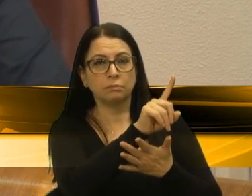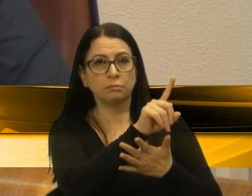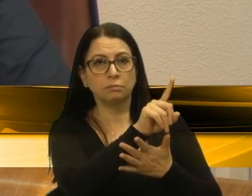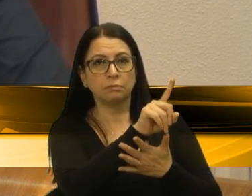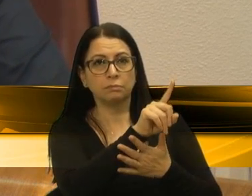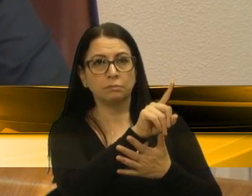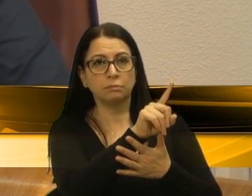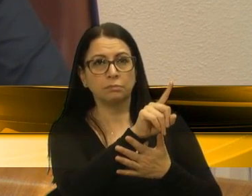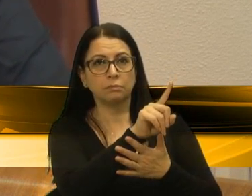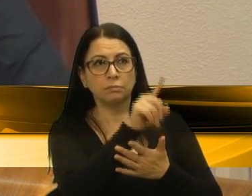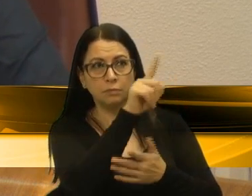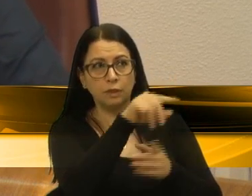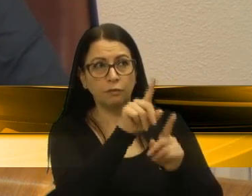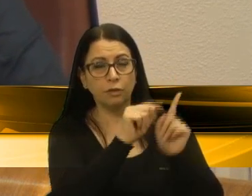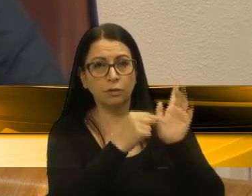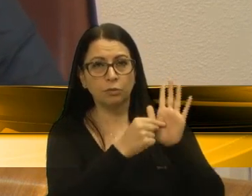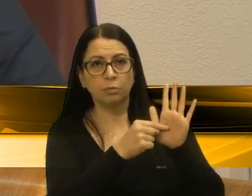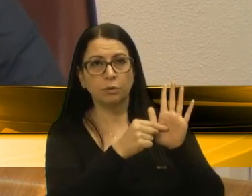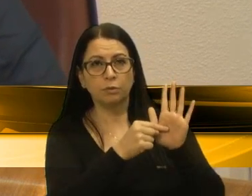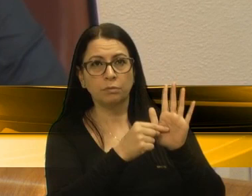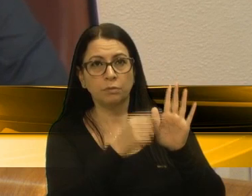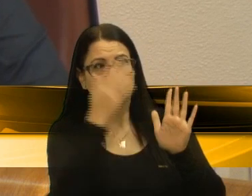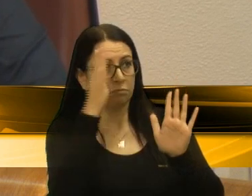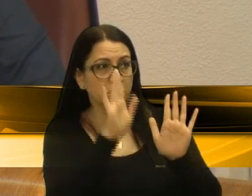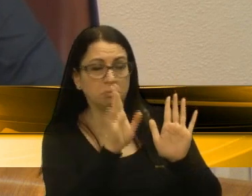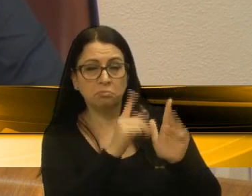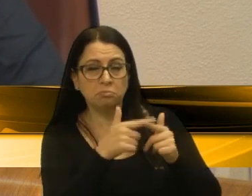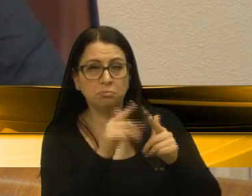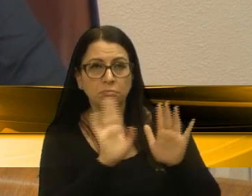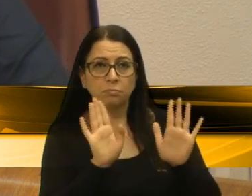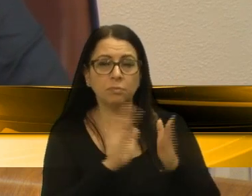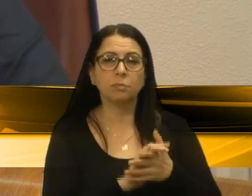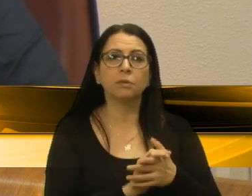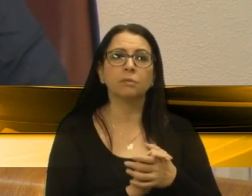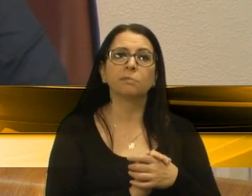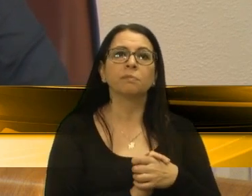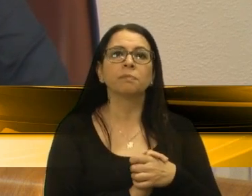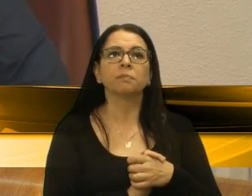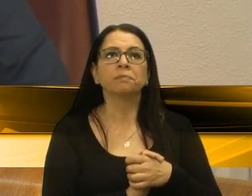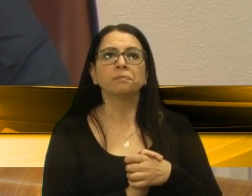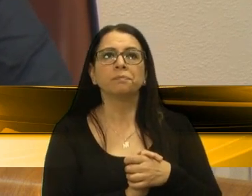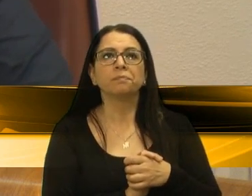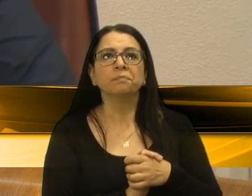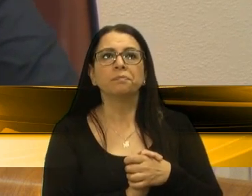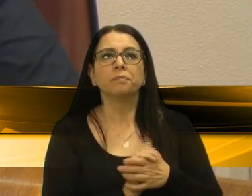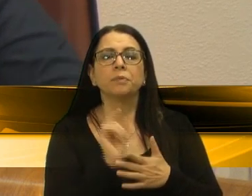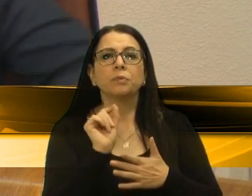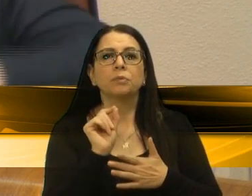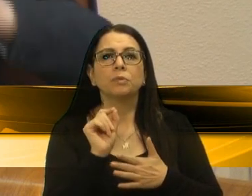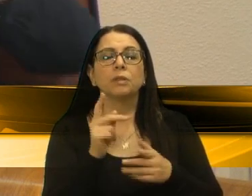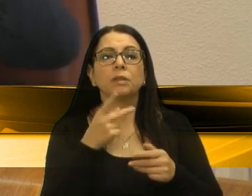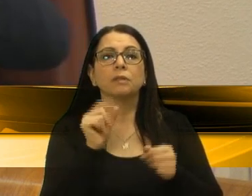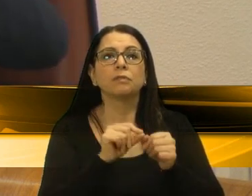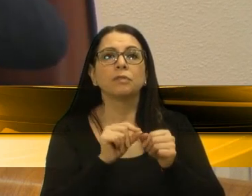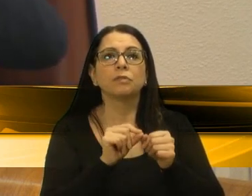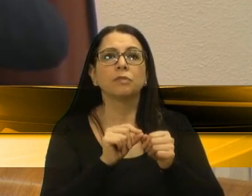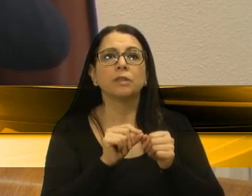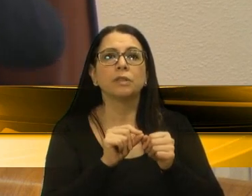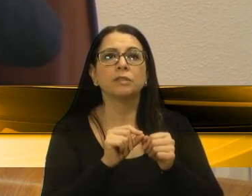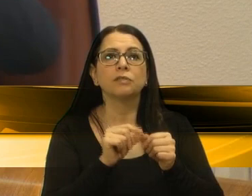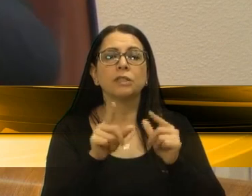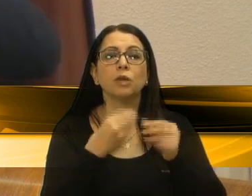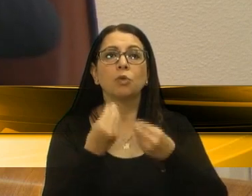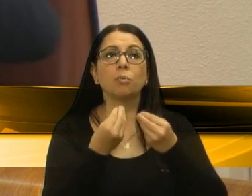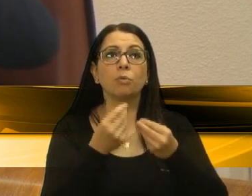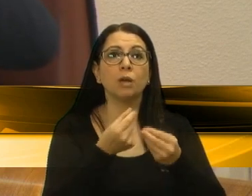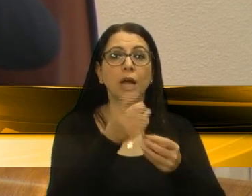da Câmara de Compensação, agradeceria, se não tiver como, não tem problema. É isso, mas o que ela faz? Ela vai ter premissas de quanto